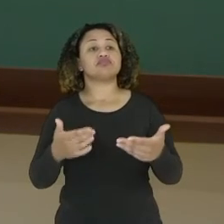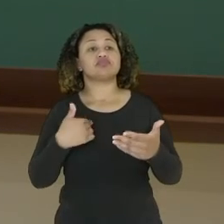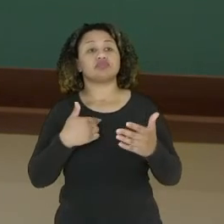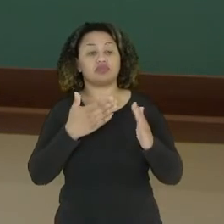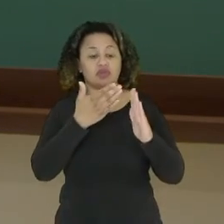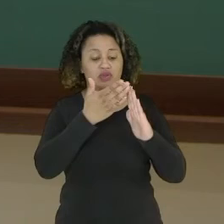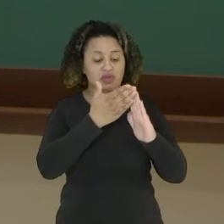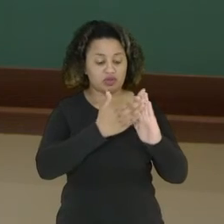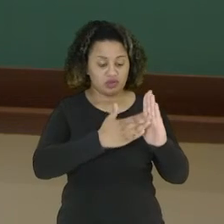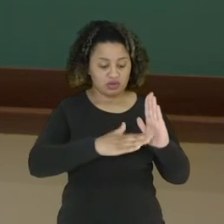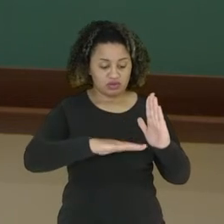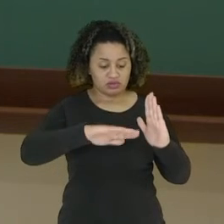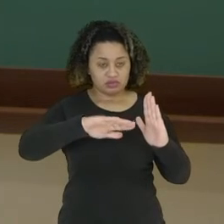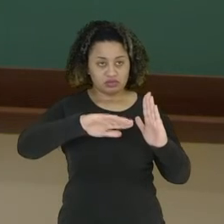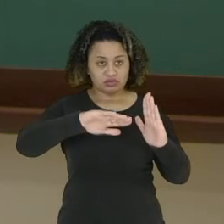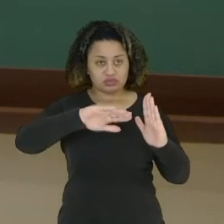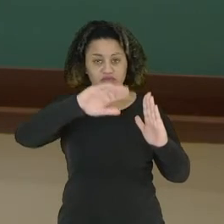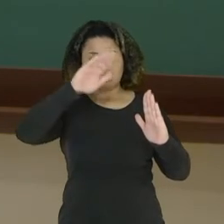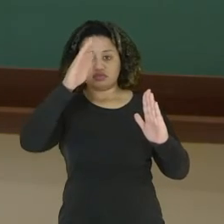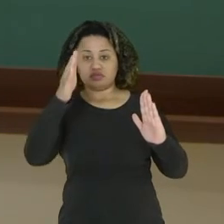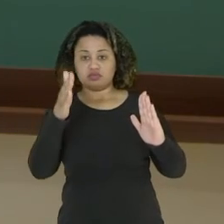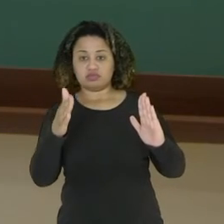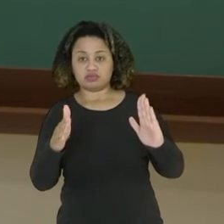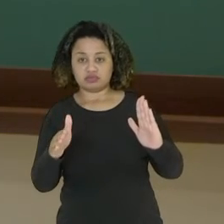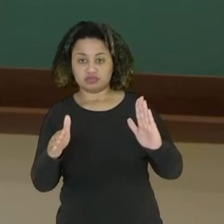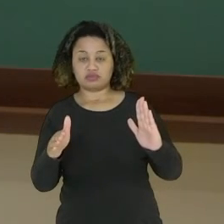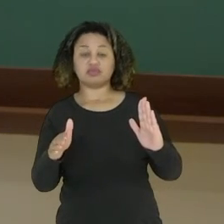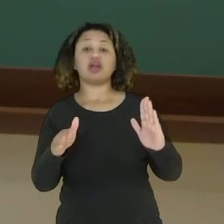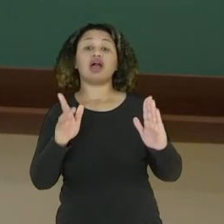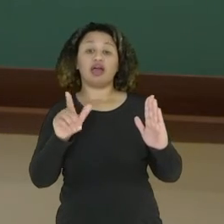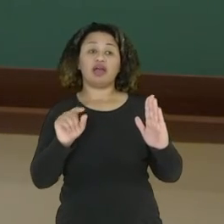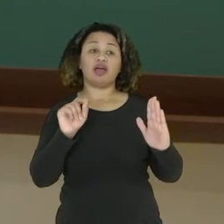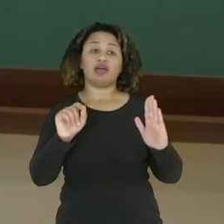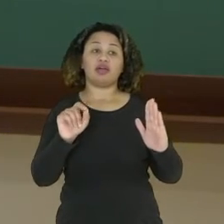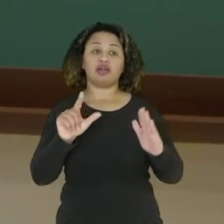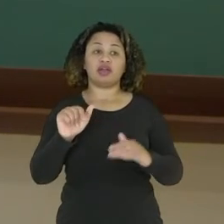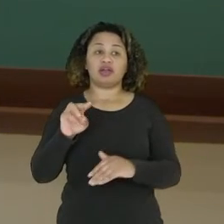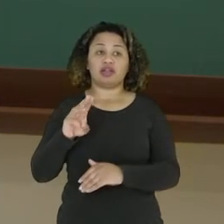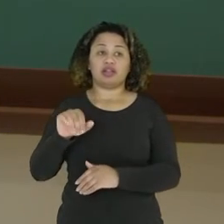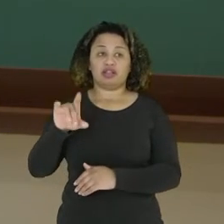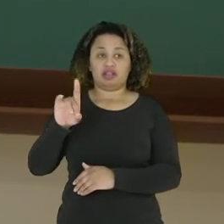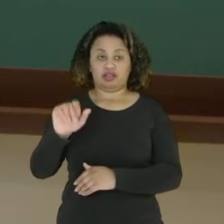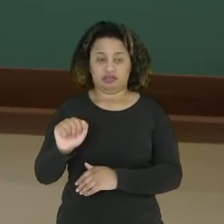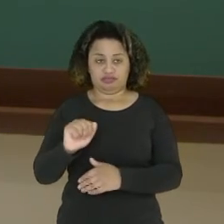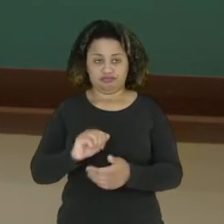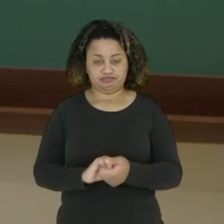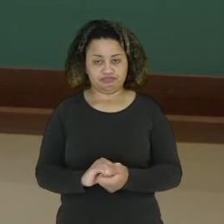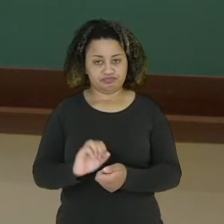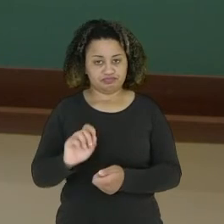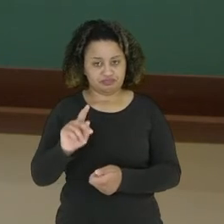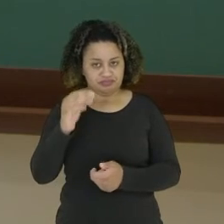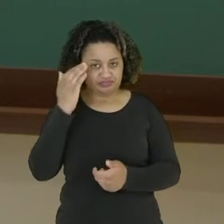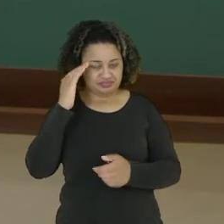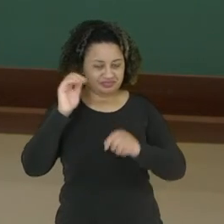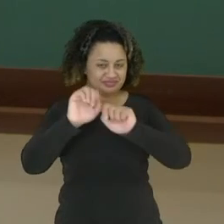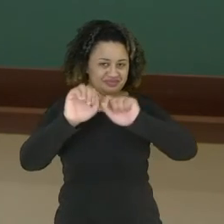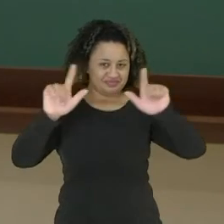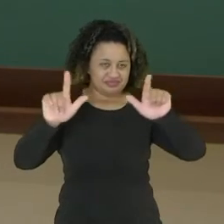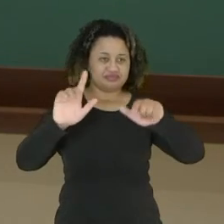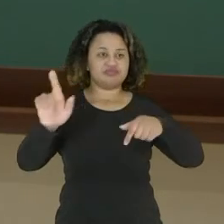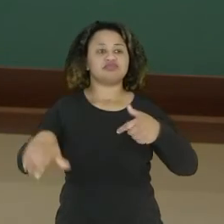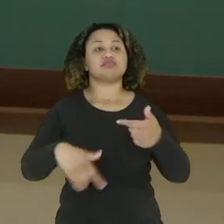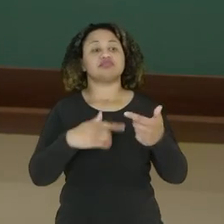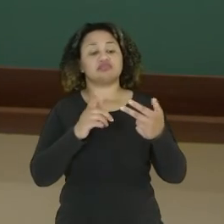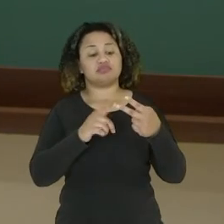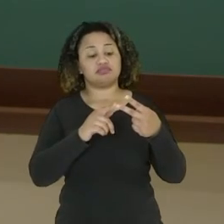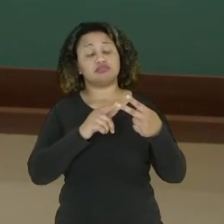vale cheio mais uma crista cheia dá o que nós chamamos de lambda. Beleza? Então, não esqueça disso. Sabendo